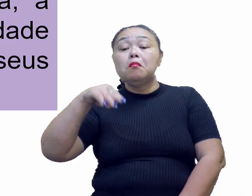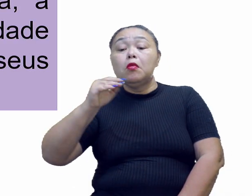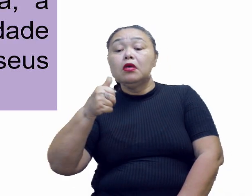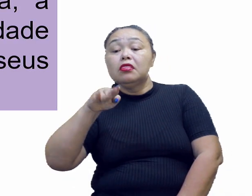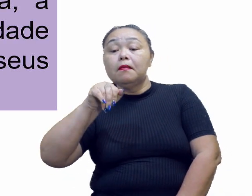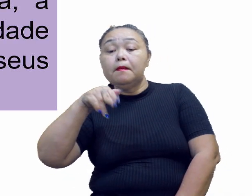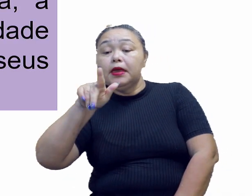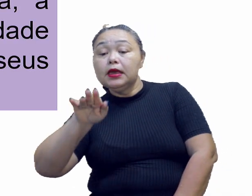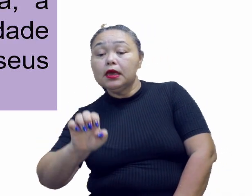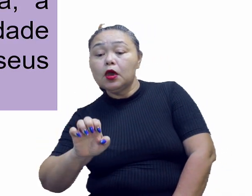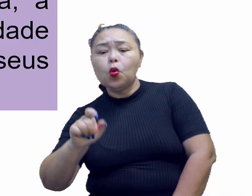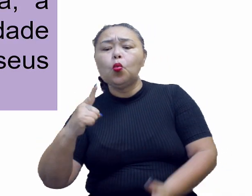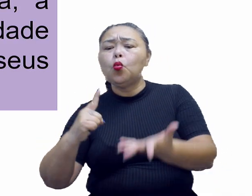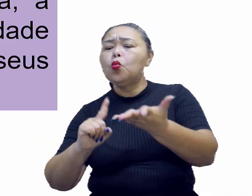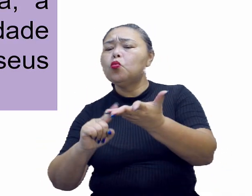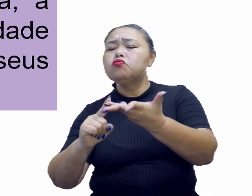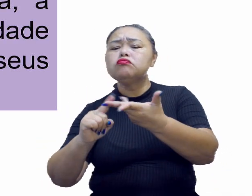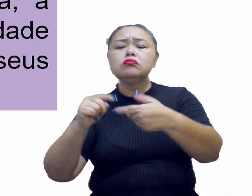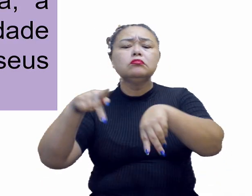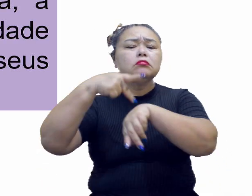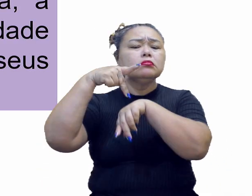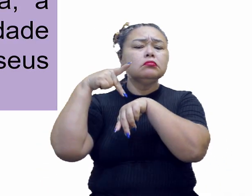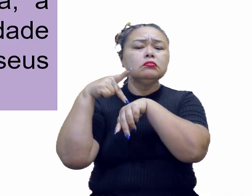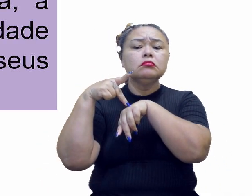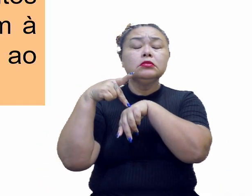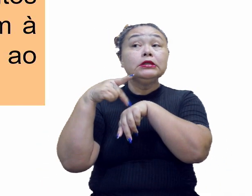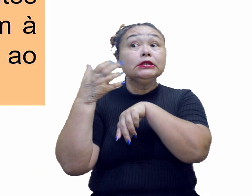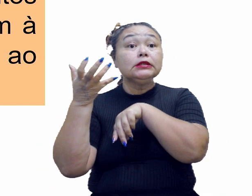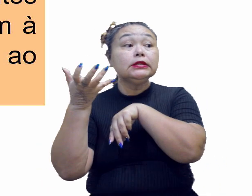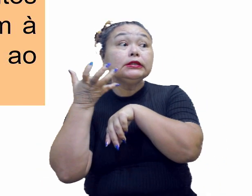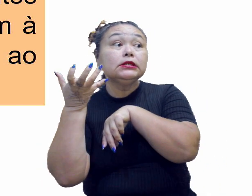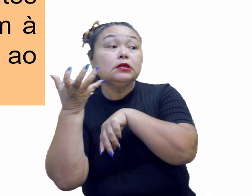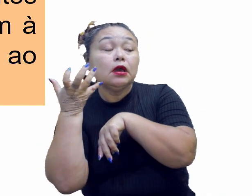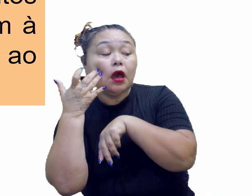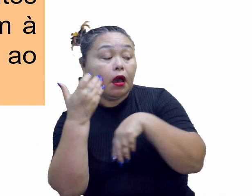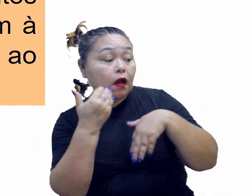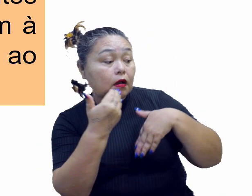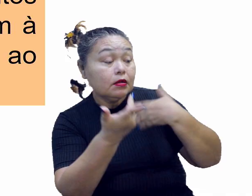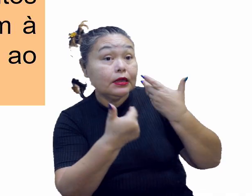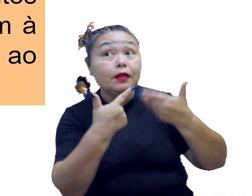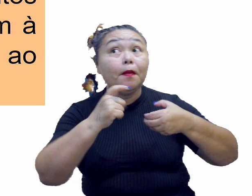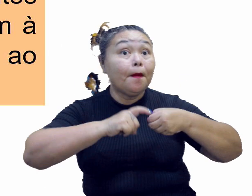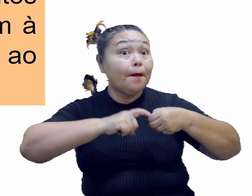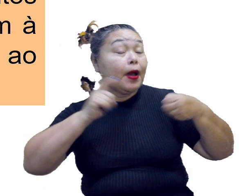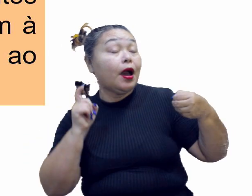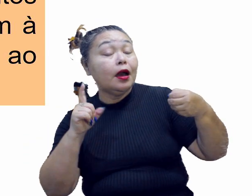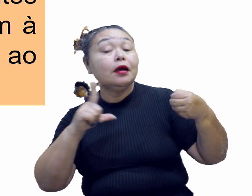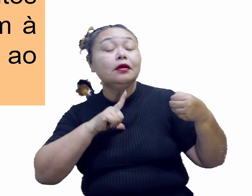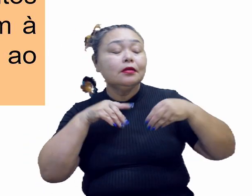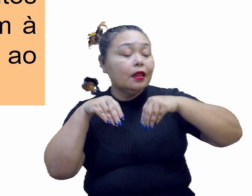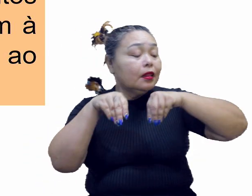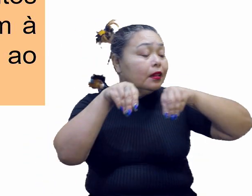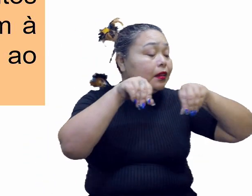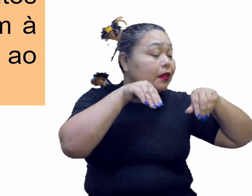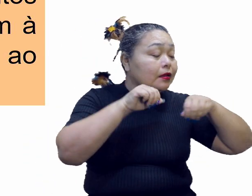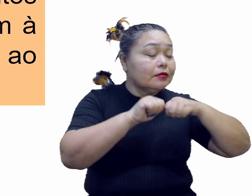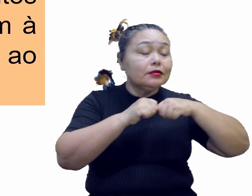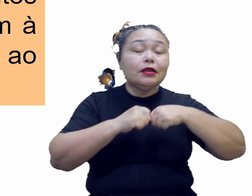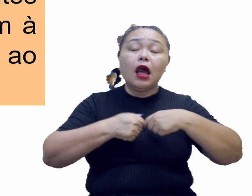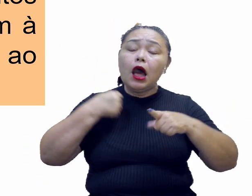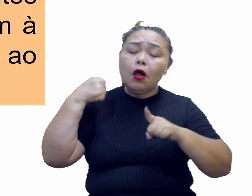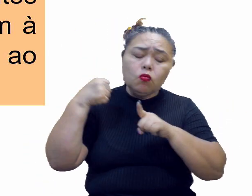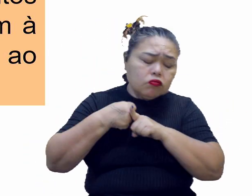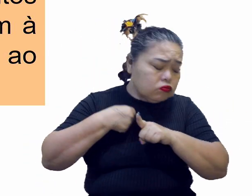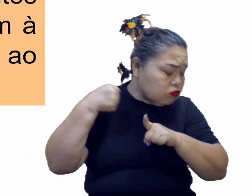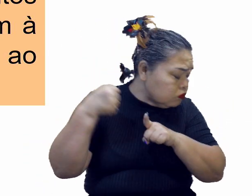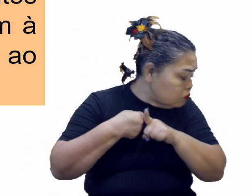Moçambique e outros países, eles queriam o seu processo de independência. E vários desses territórios, a luta pela